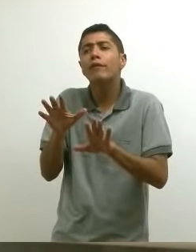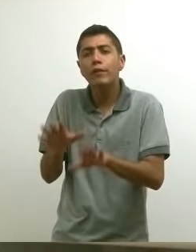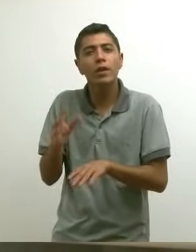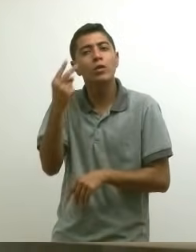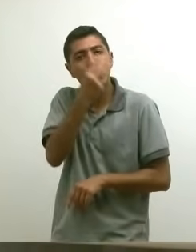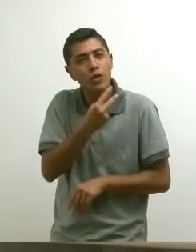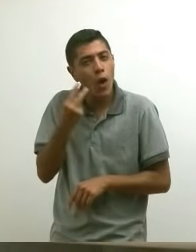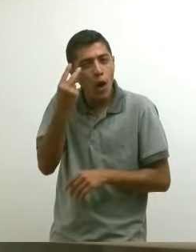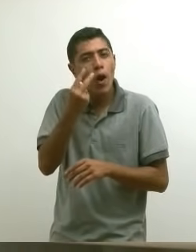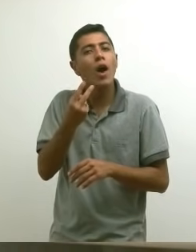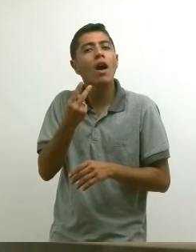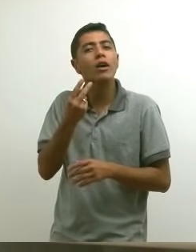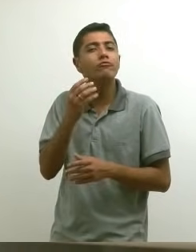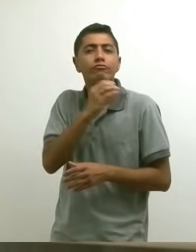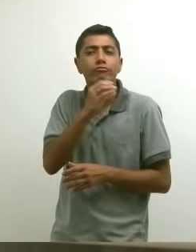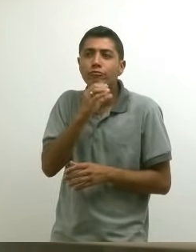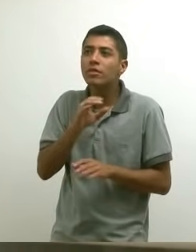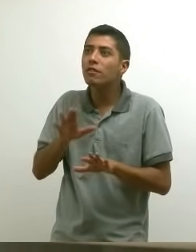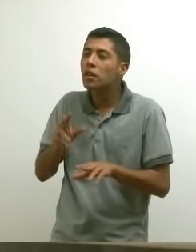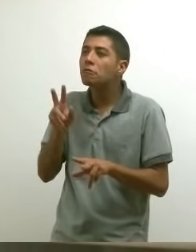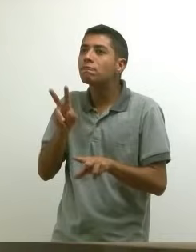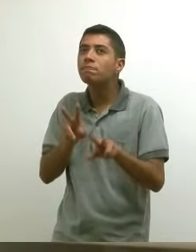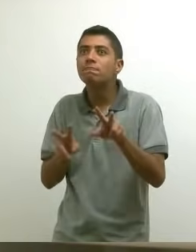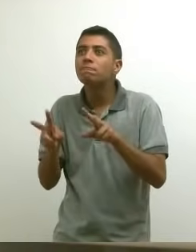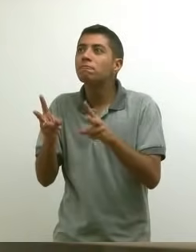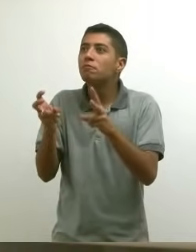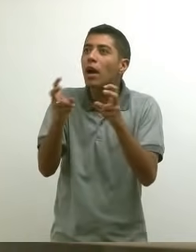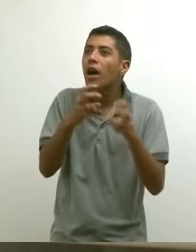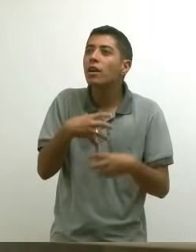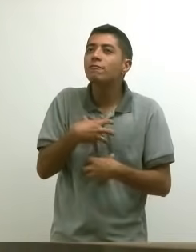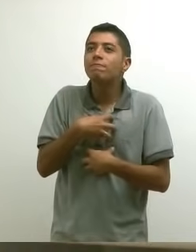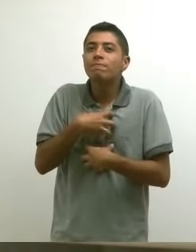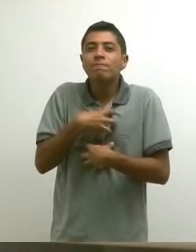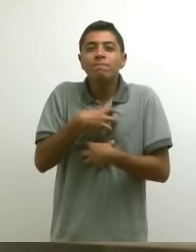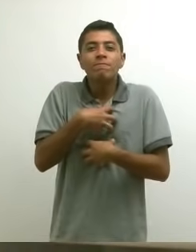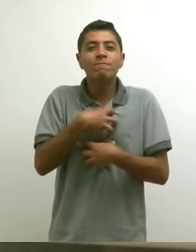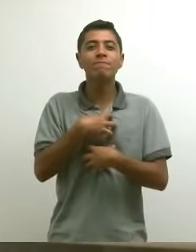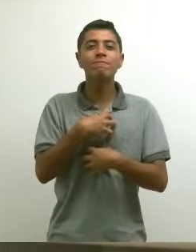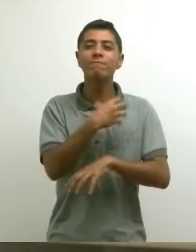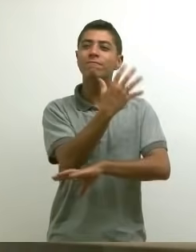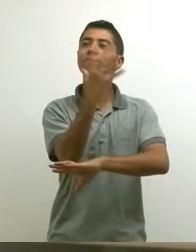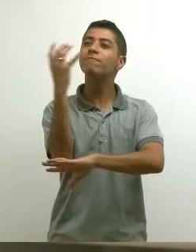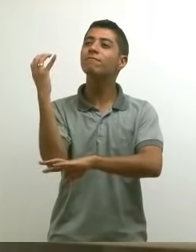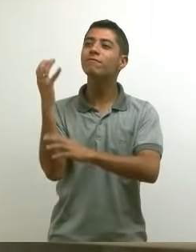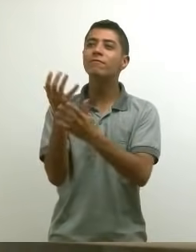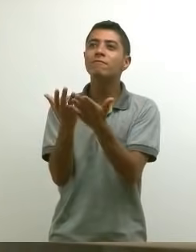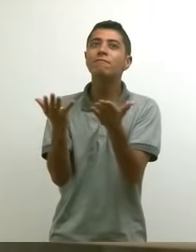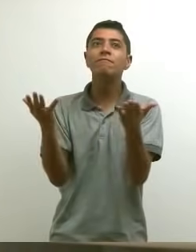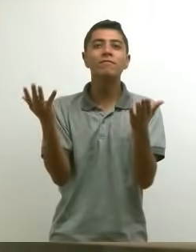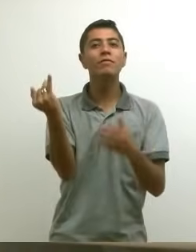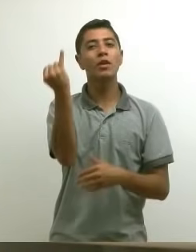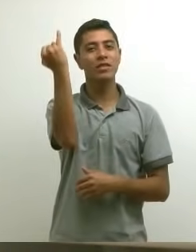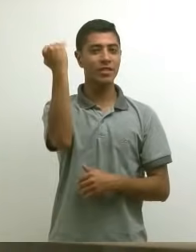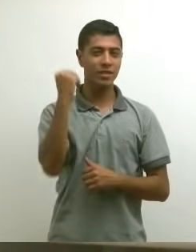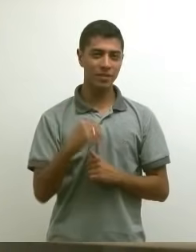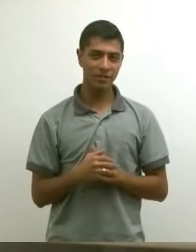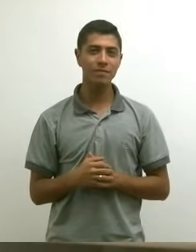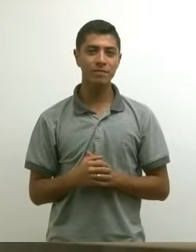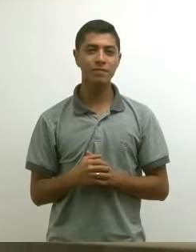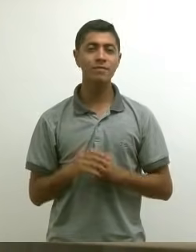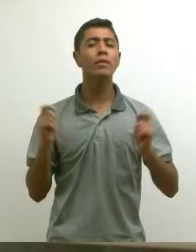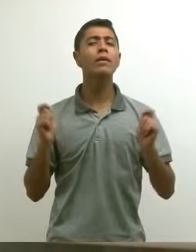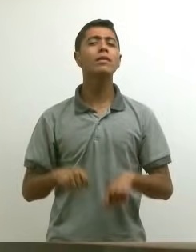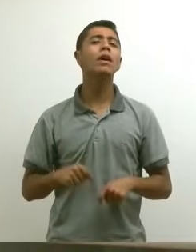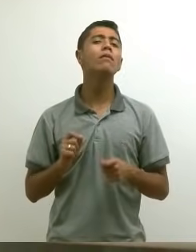que acho que basicamente a gente só pode fazer no momento que a gente olha de fora a situação das cidades